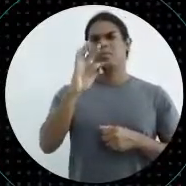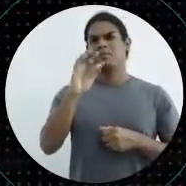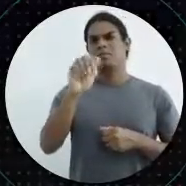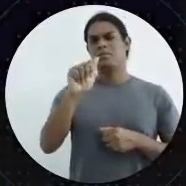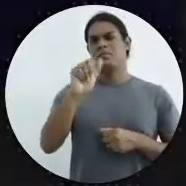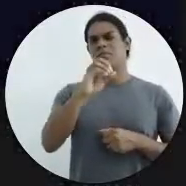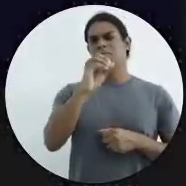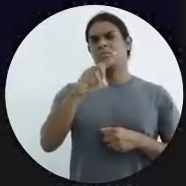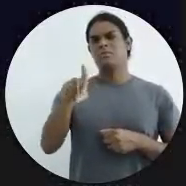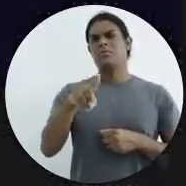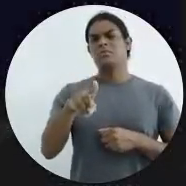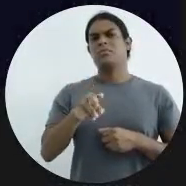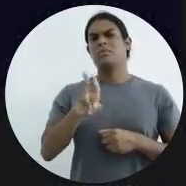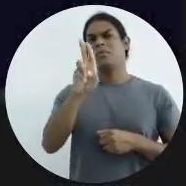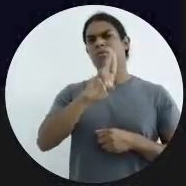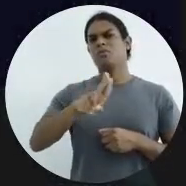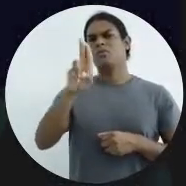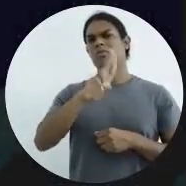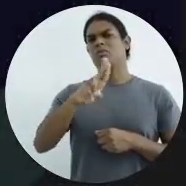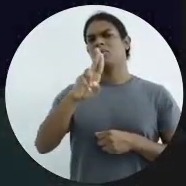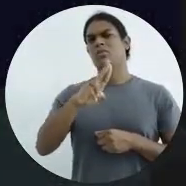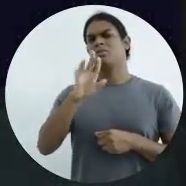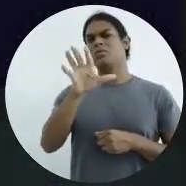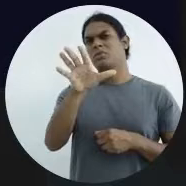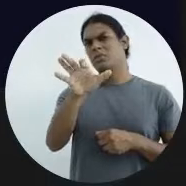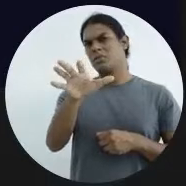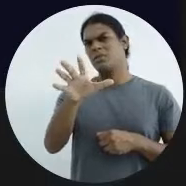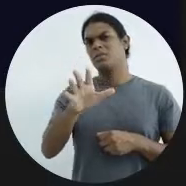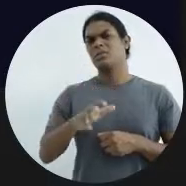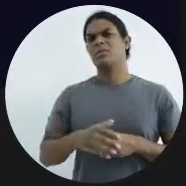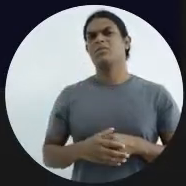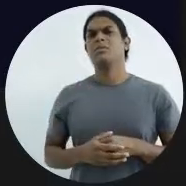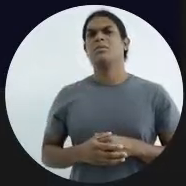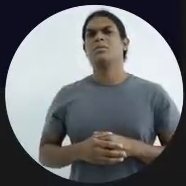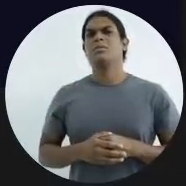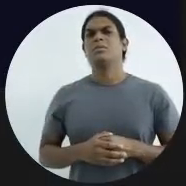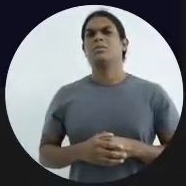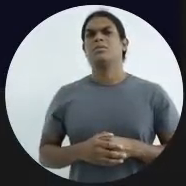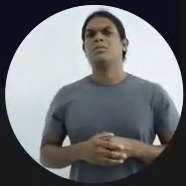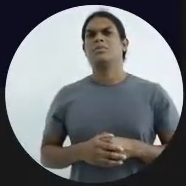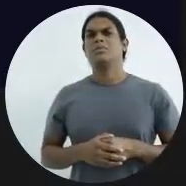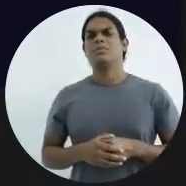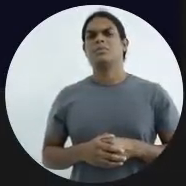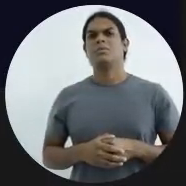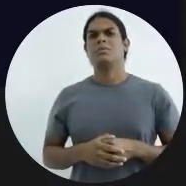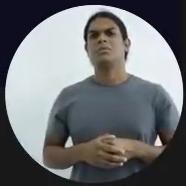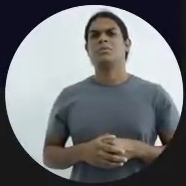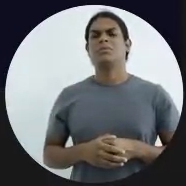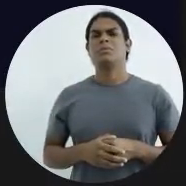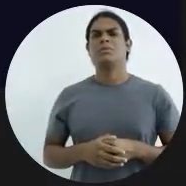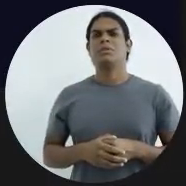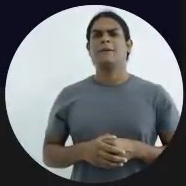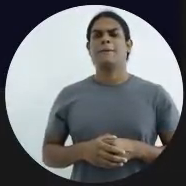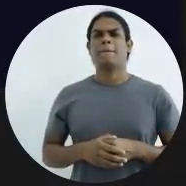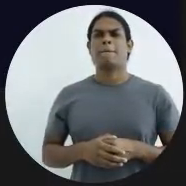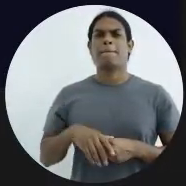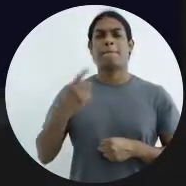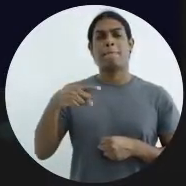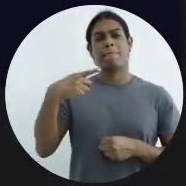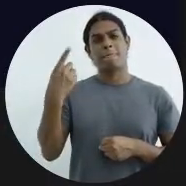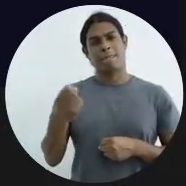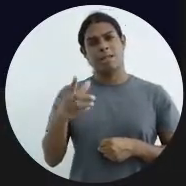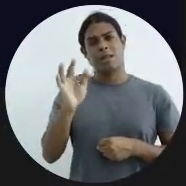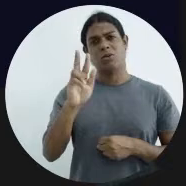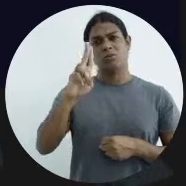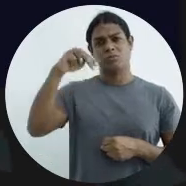Eu associei a função clique, ou seja, quando o botão for clicado. Aí ele vai executar uma outra função. Essa outra função está